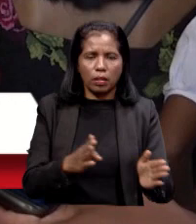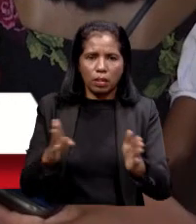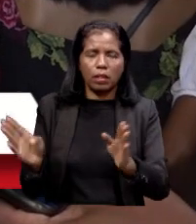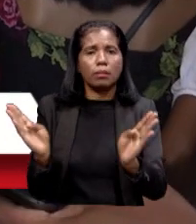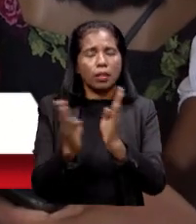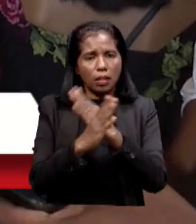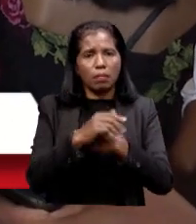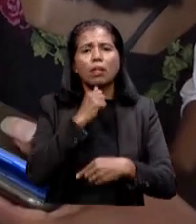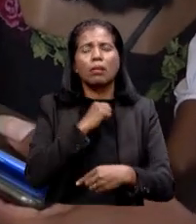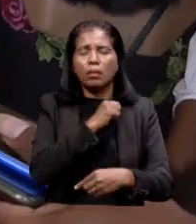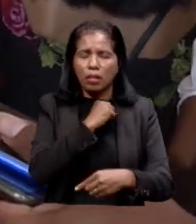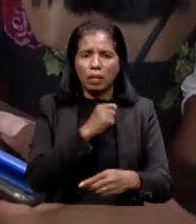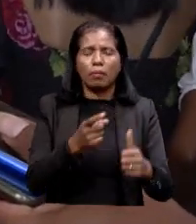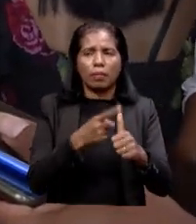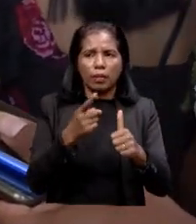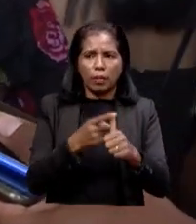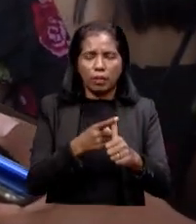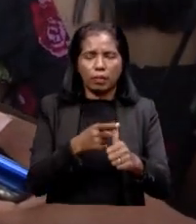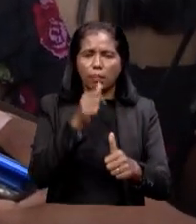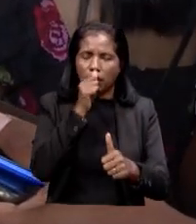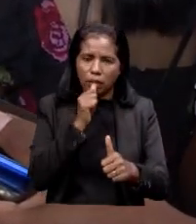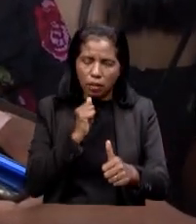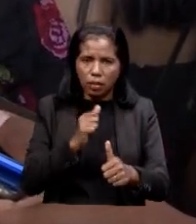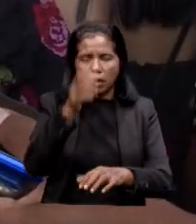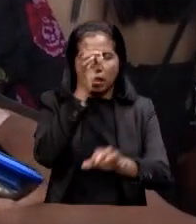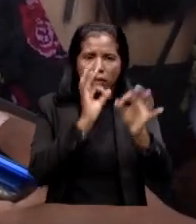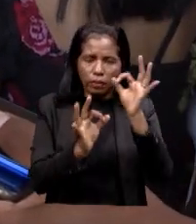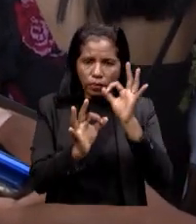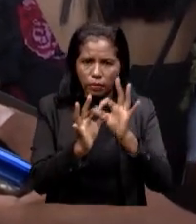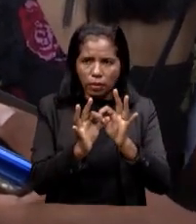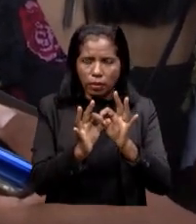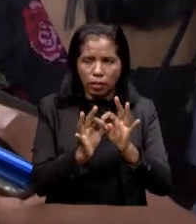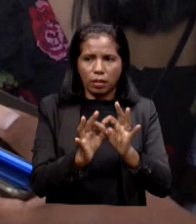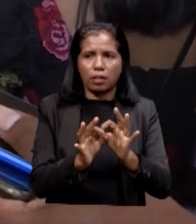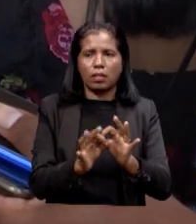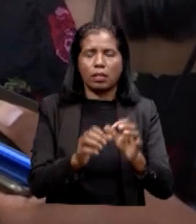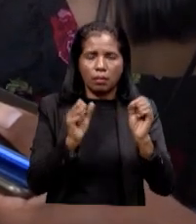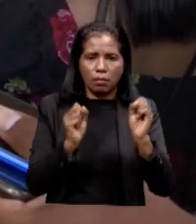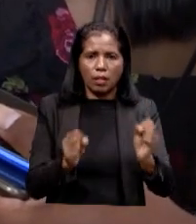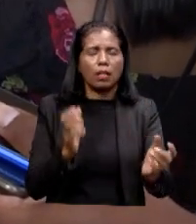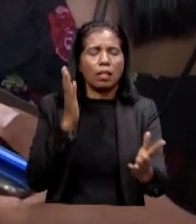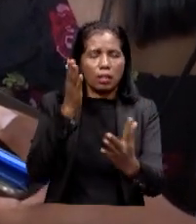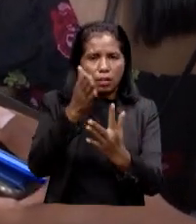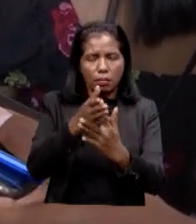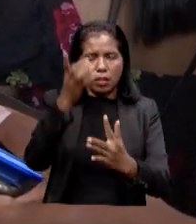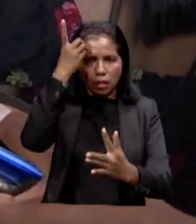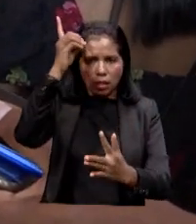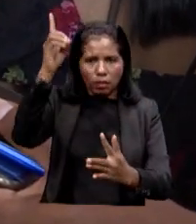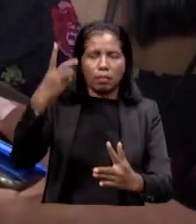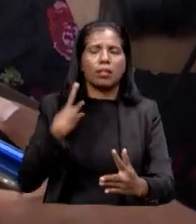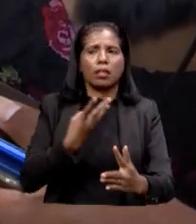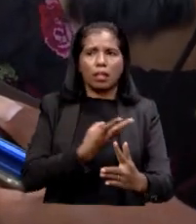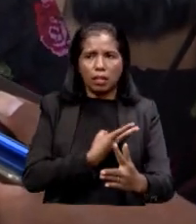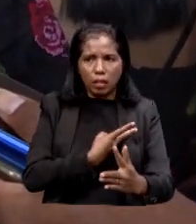boa tira, primeiro, paciência, fidelidade, No, ita bela alcance ita nia mehi ne bete iha to